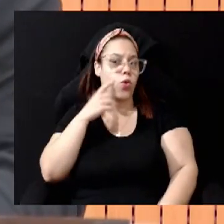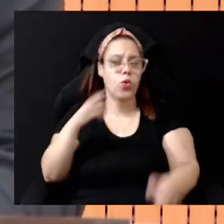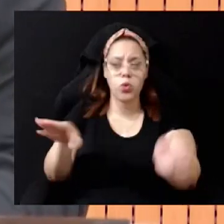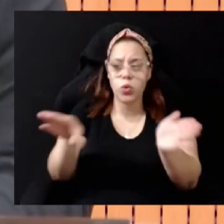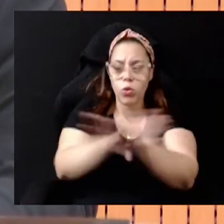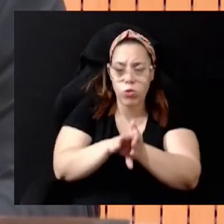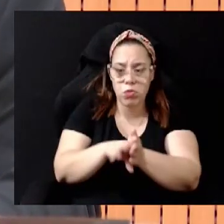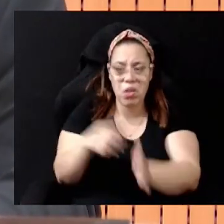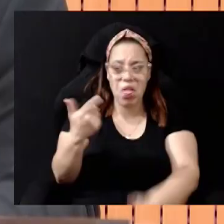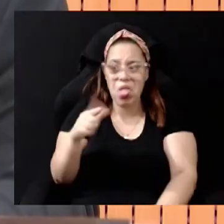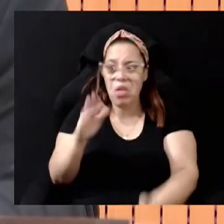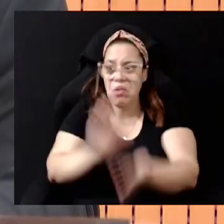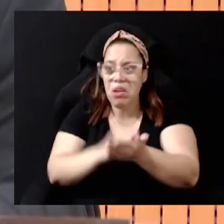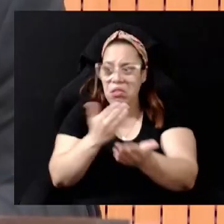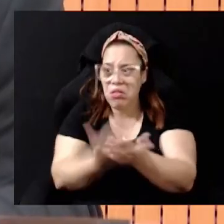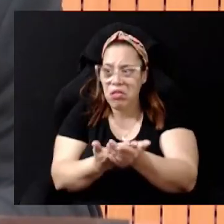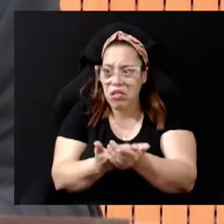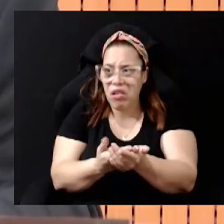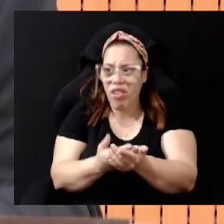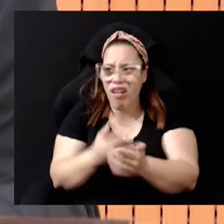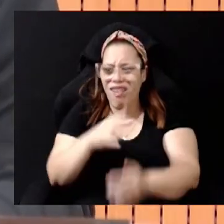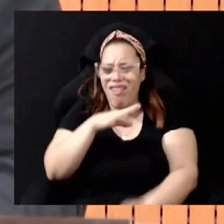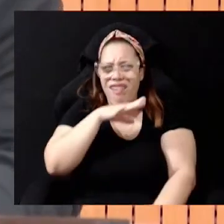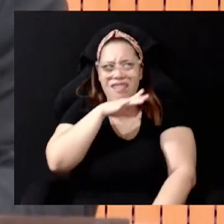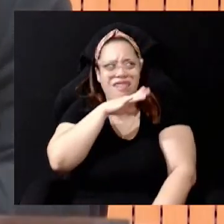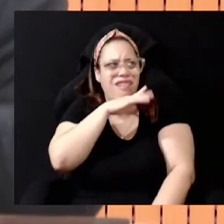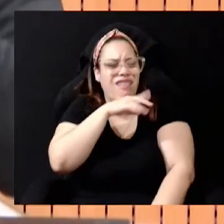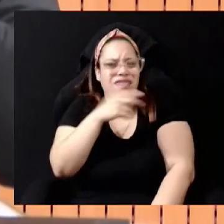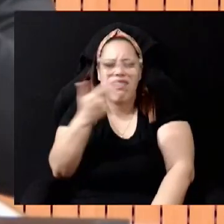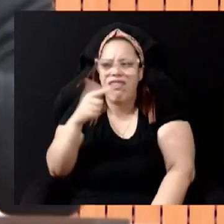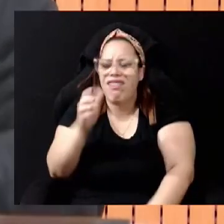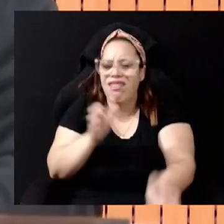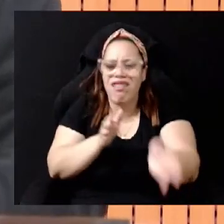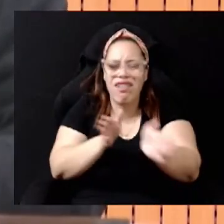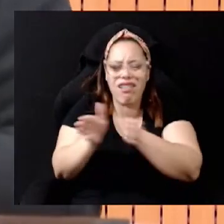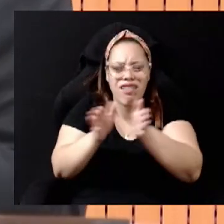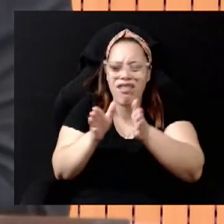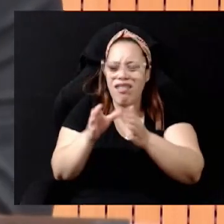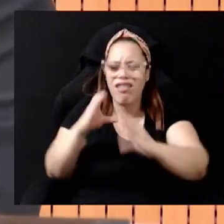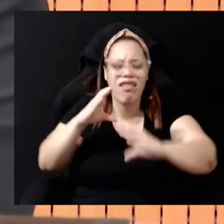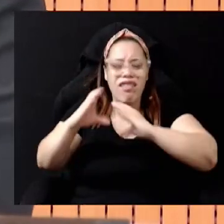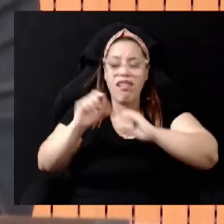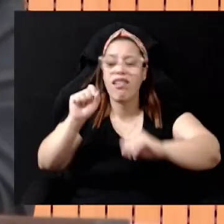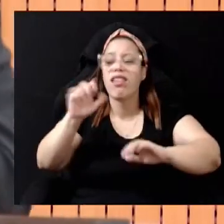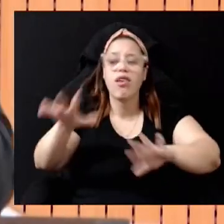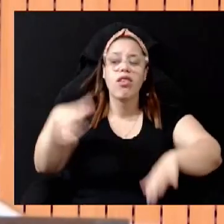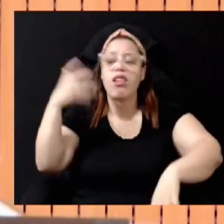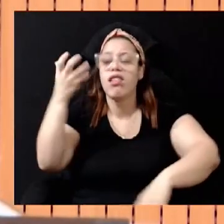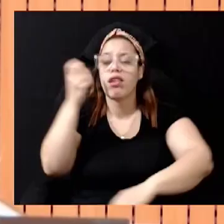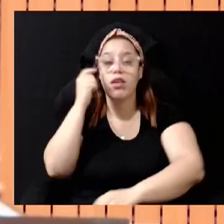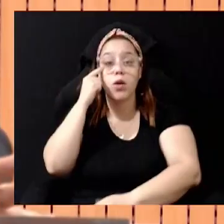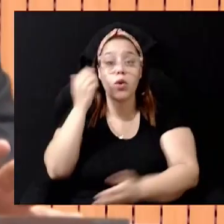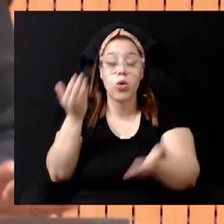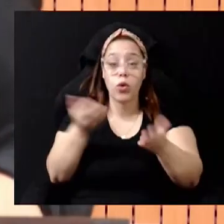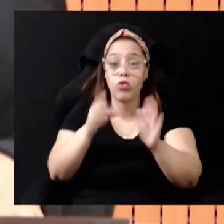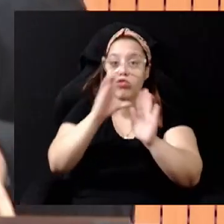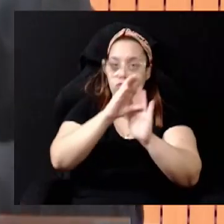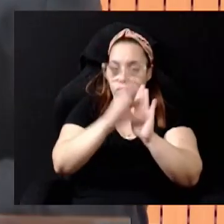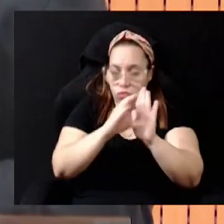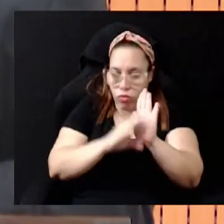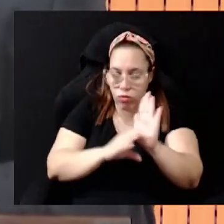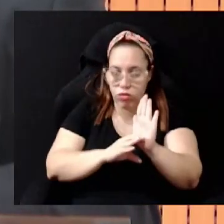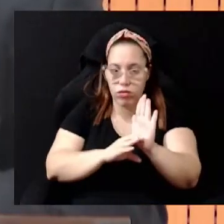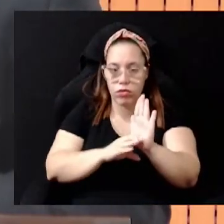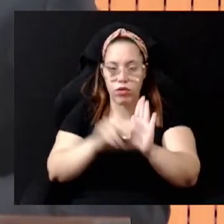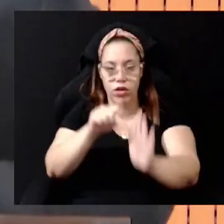intérprete. É horrível a gente não ter acesso à comunicação, a gente não saber o que está acontecendo. Hoje é um conteúdo importante, todo mundo saiu de sua casa cedo,